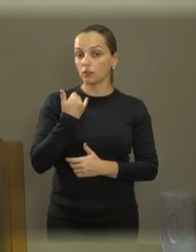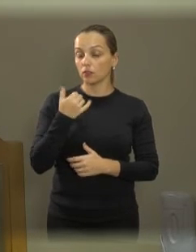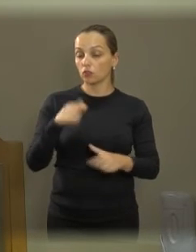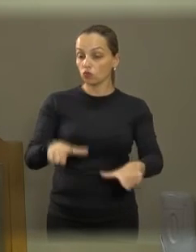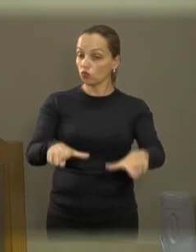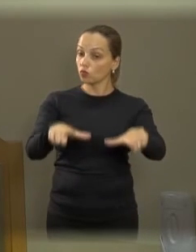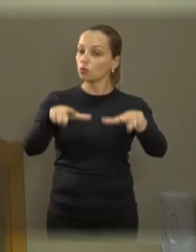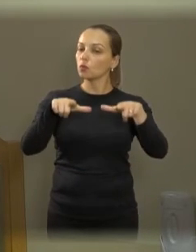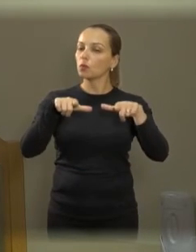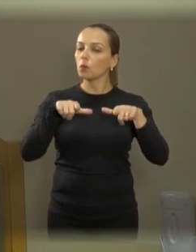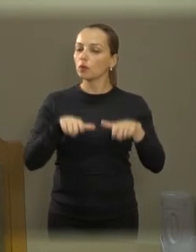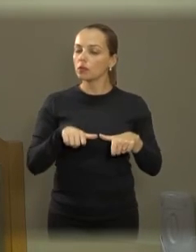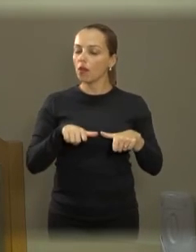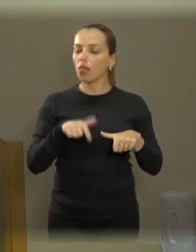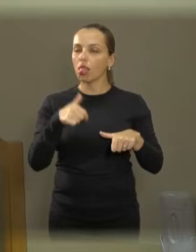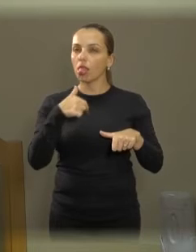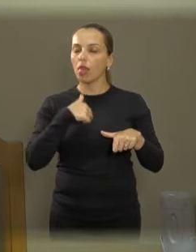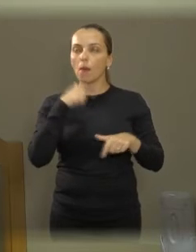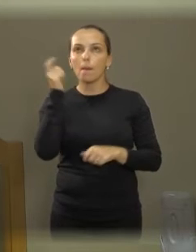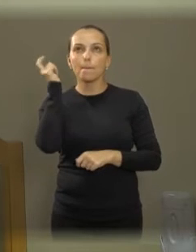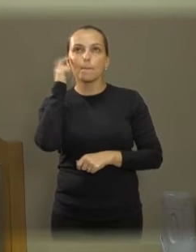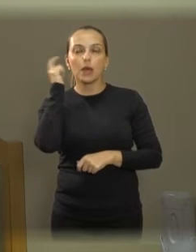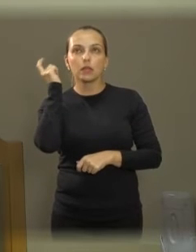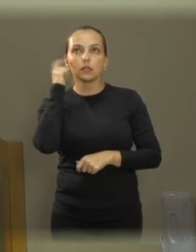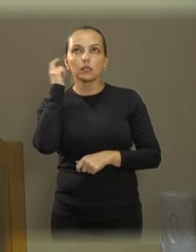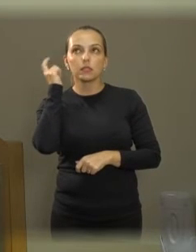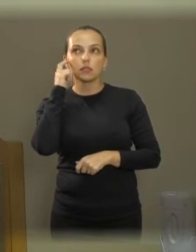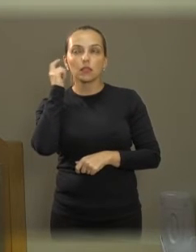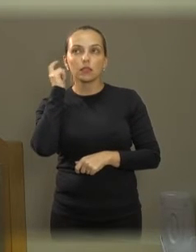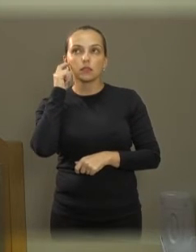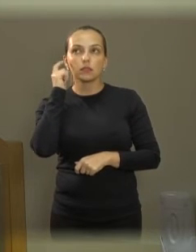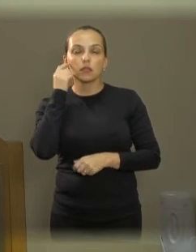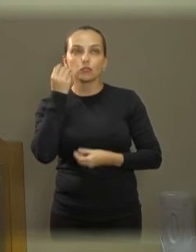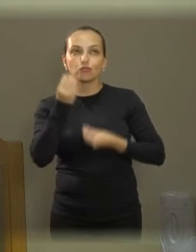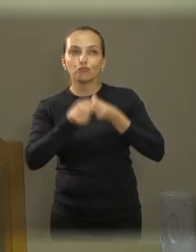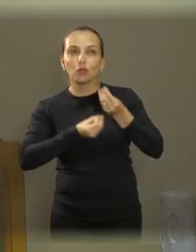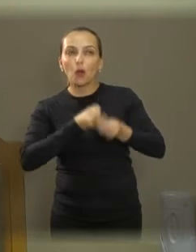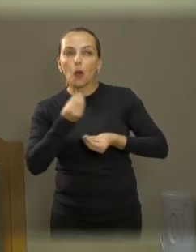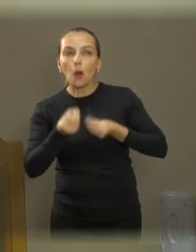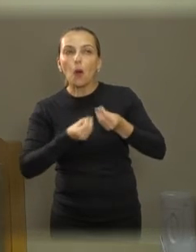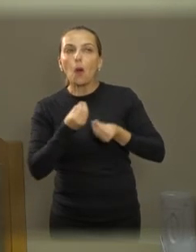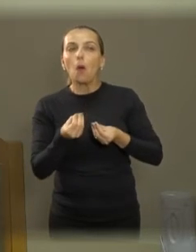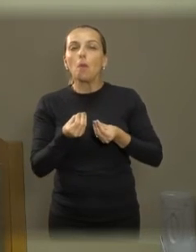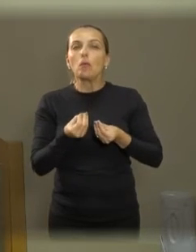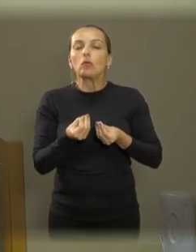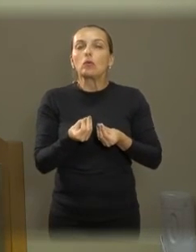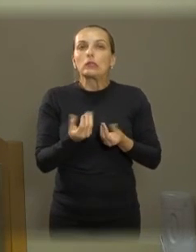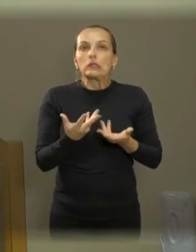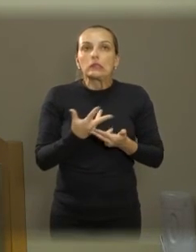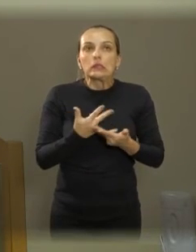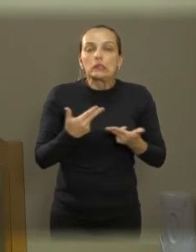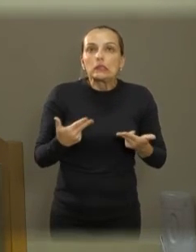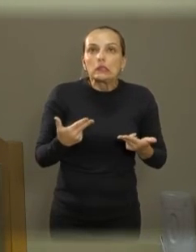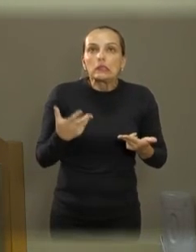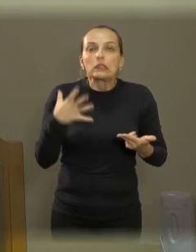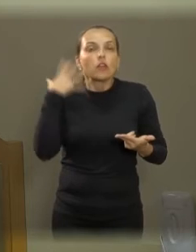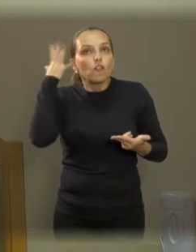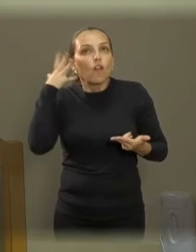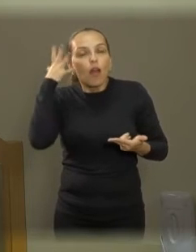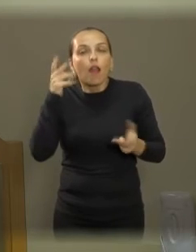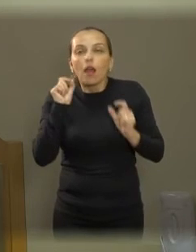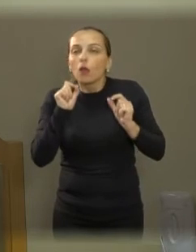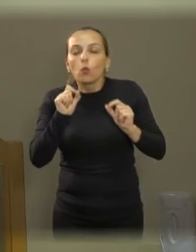notícia da homenagem, eu fiquei pensando em como proceder, o que falar, né? Então a gente fica ali tentando encontrar